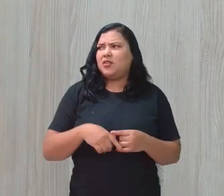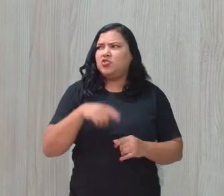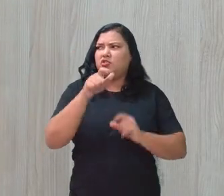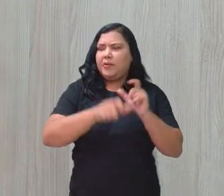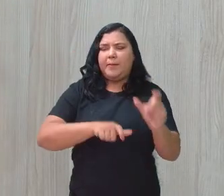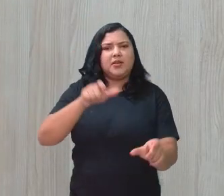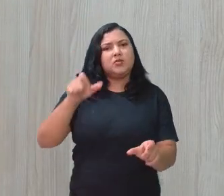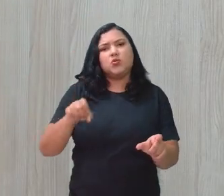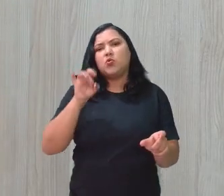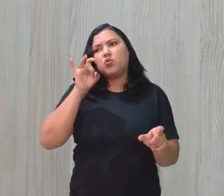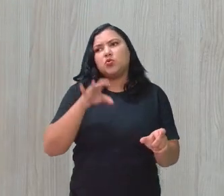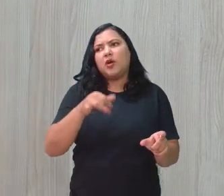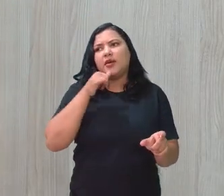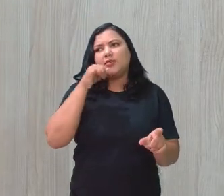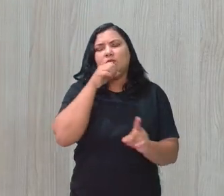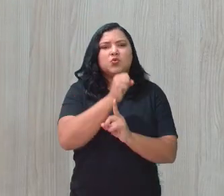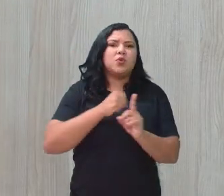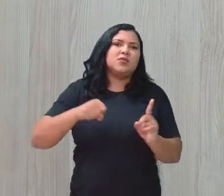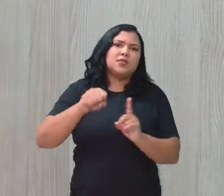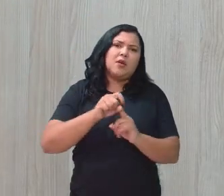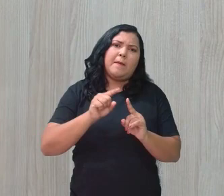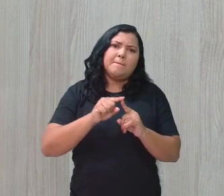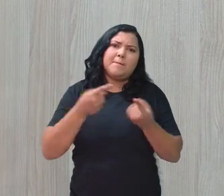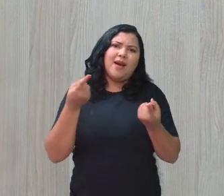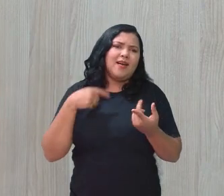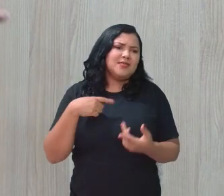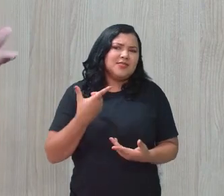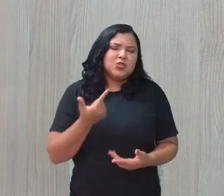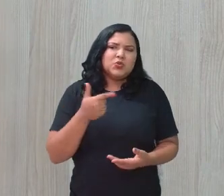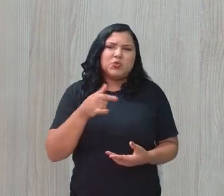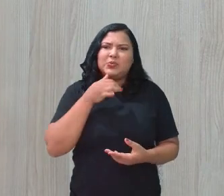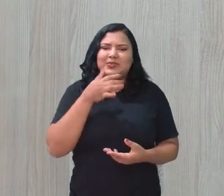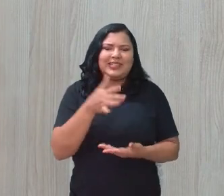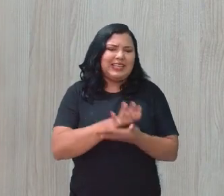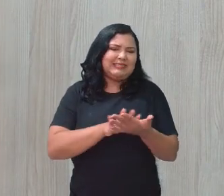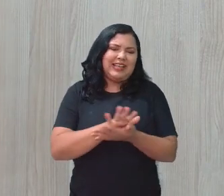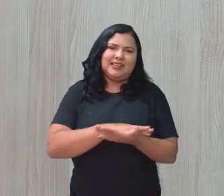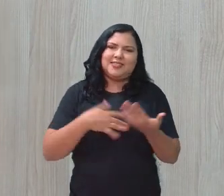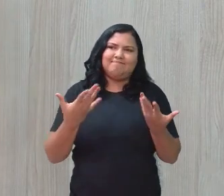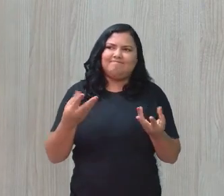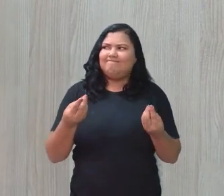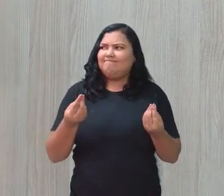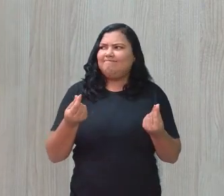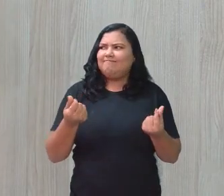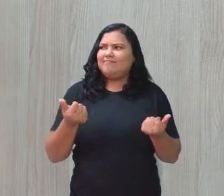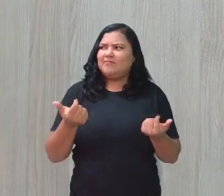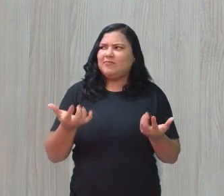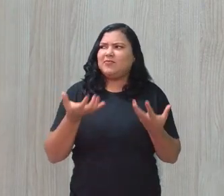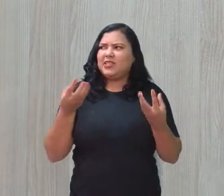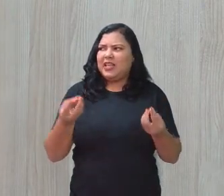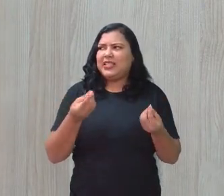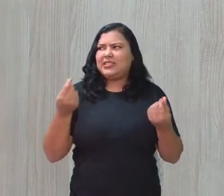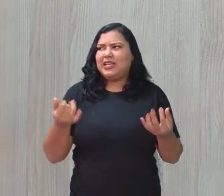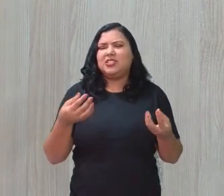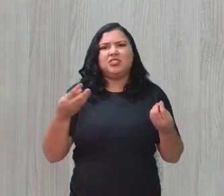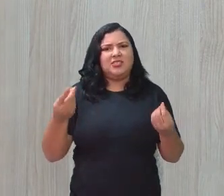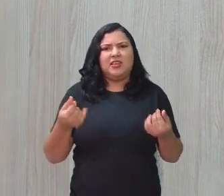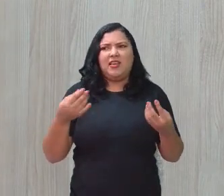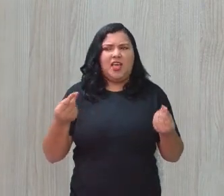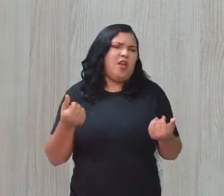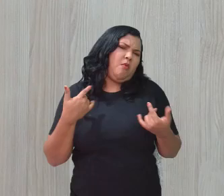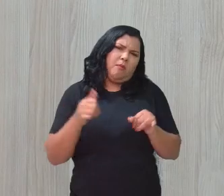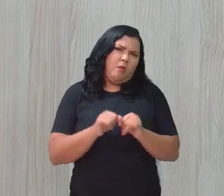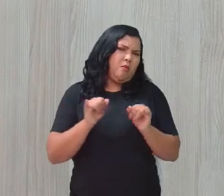na questão social, mas não teve nenhuma, como é que eu digo, nada demais assim,